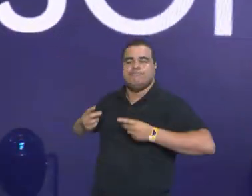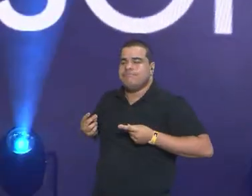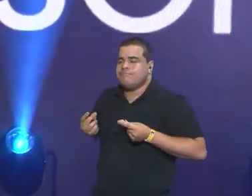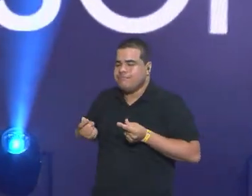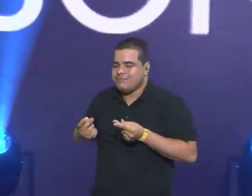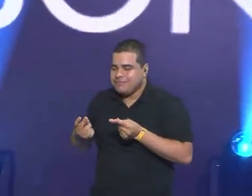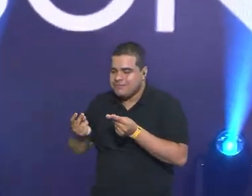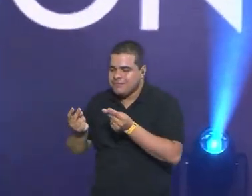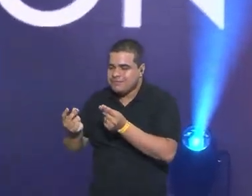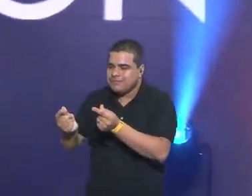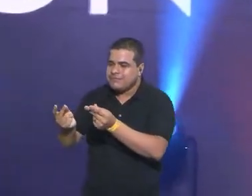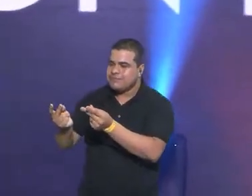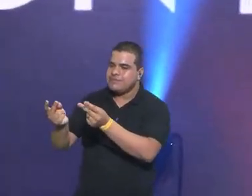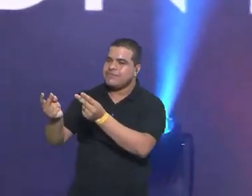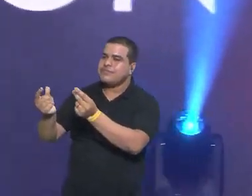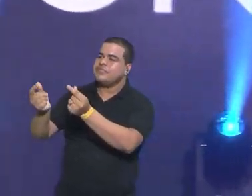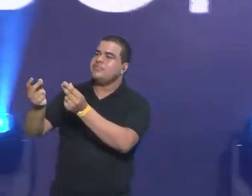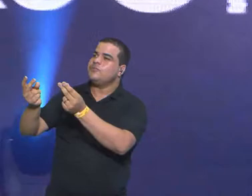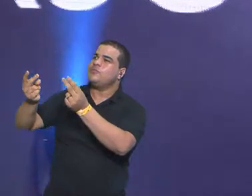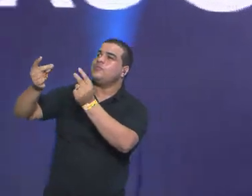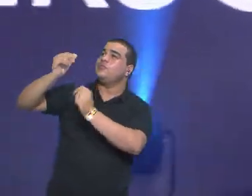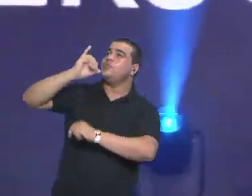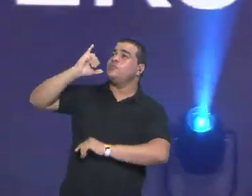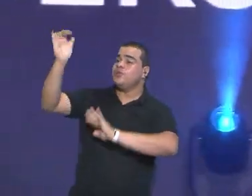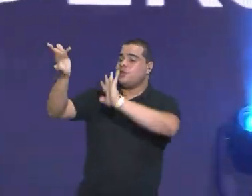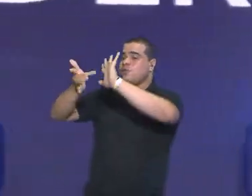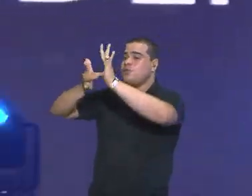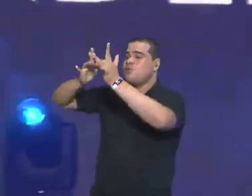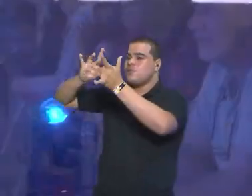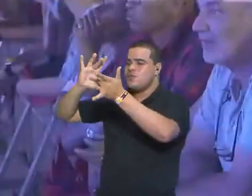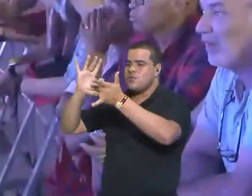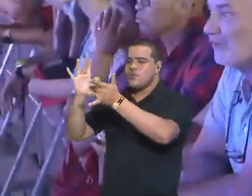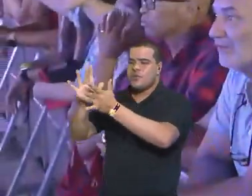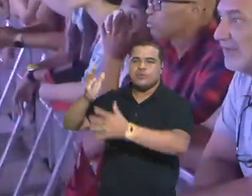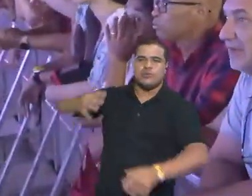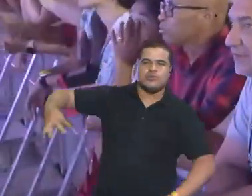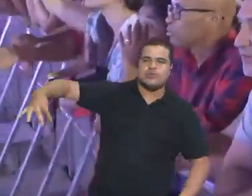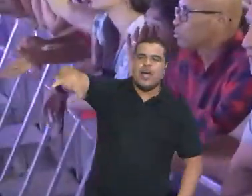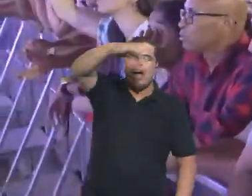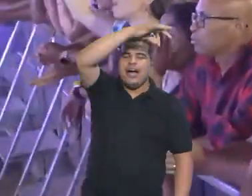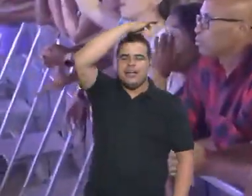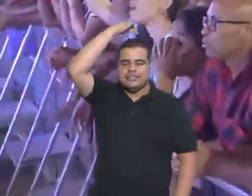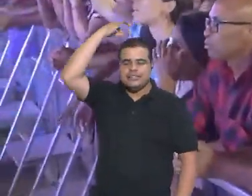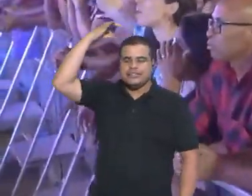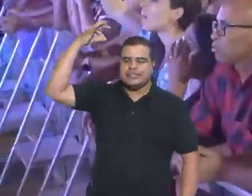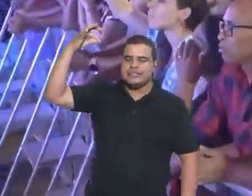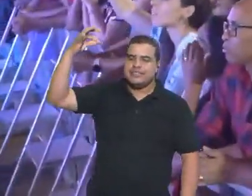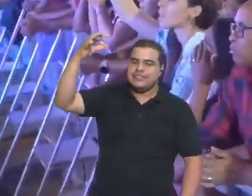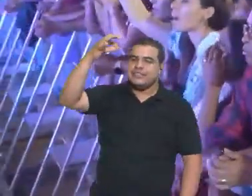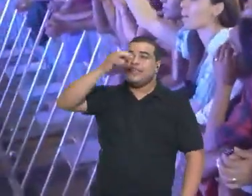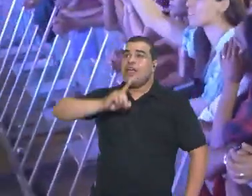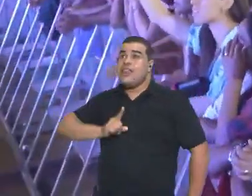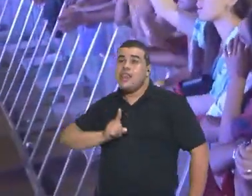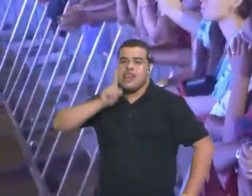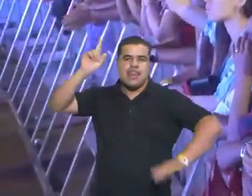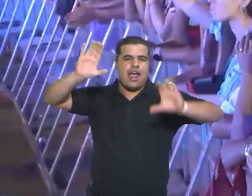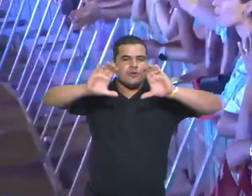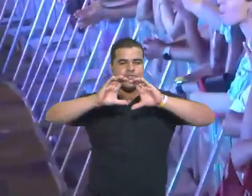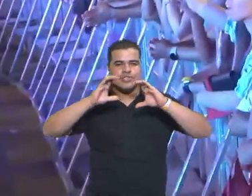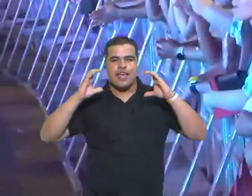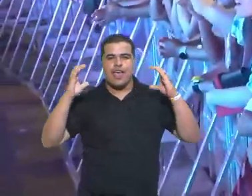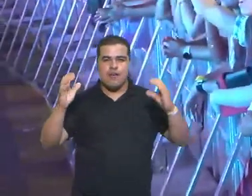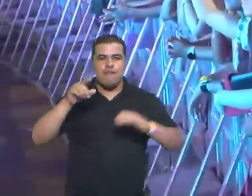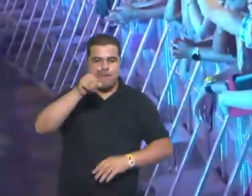infinita deixa adorar dizendo que Jesus é santo a composição